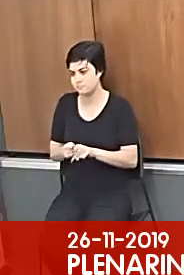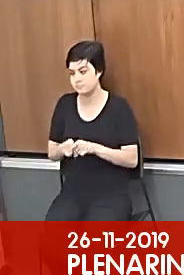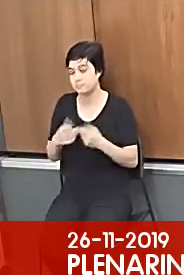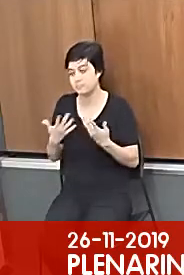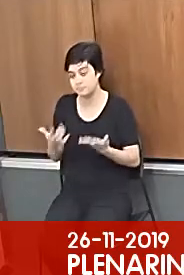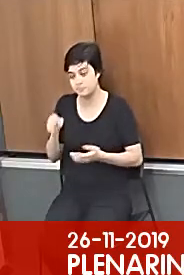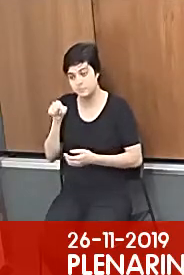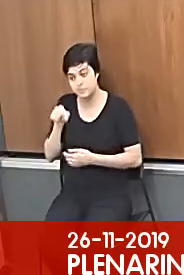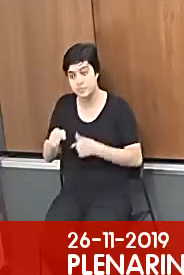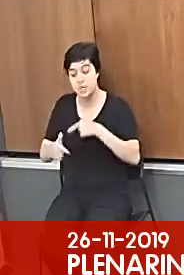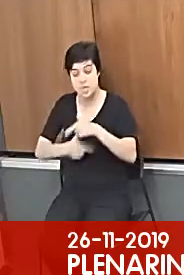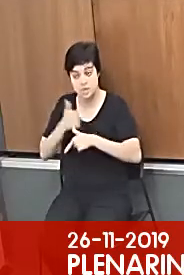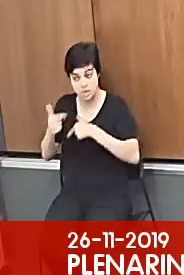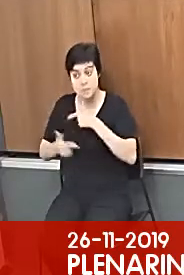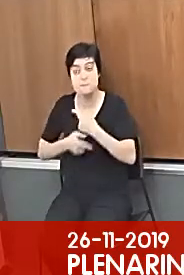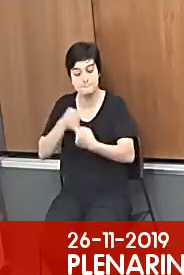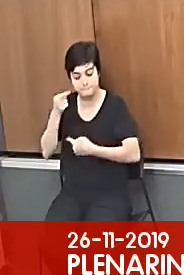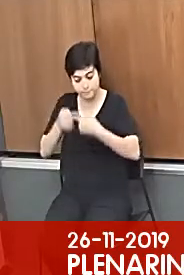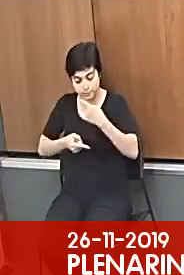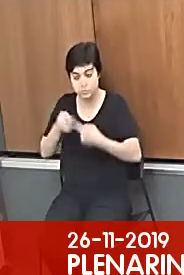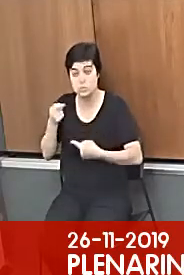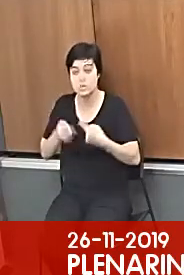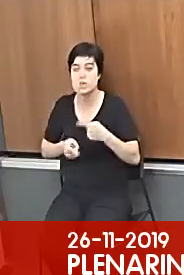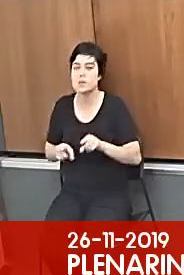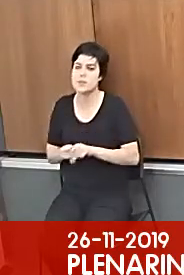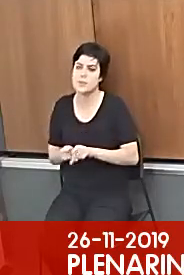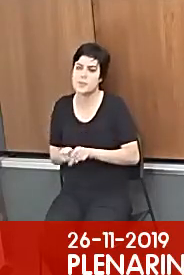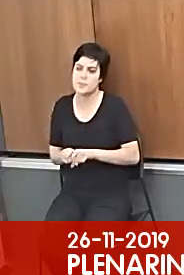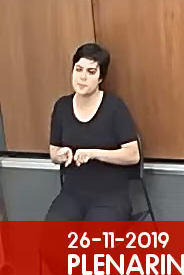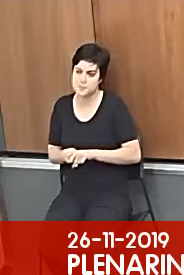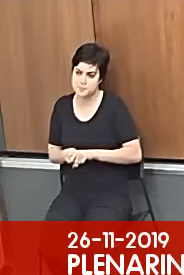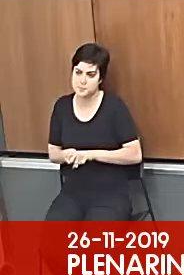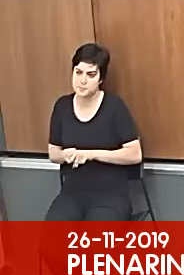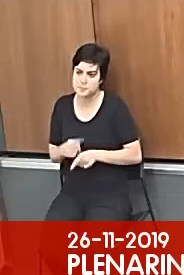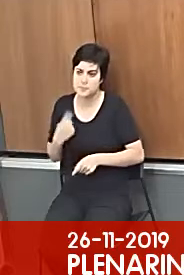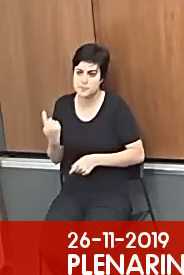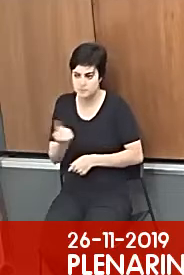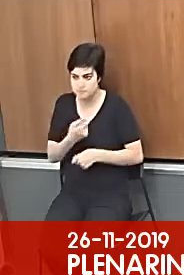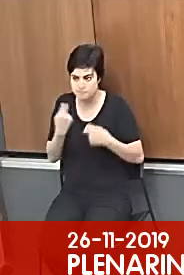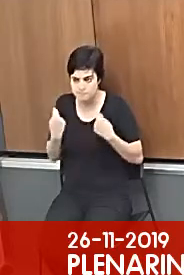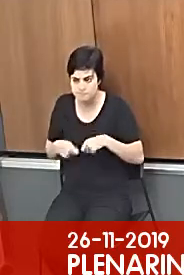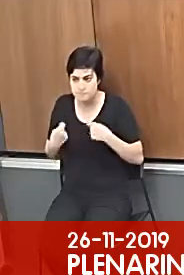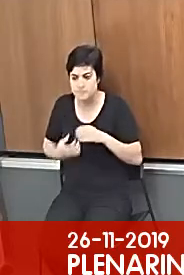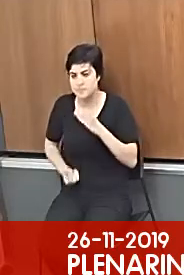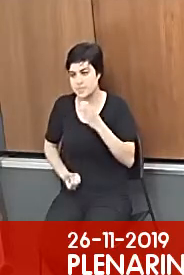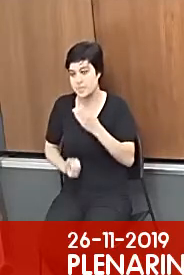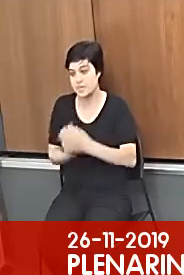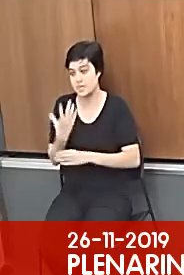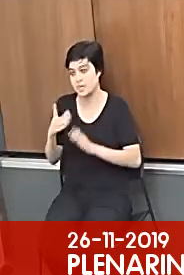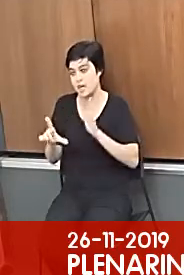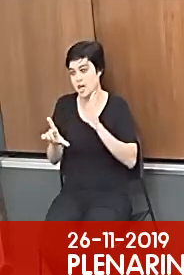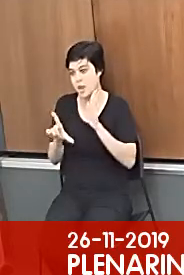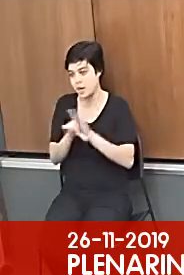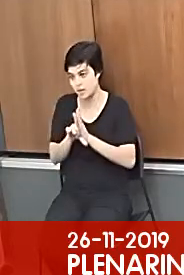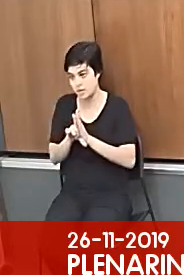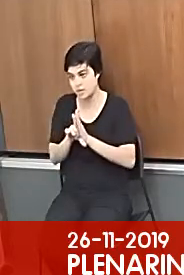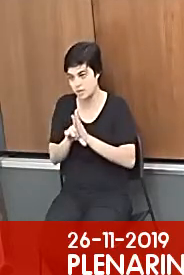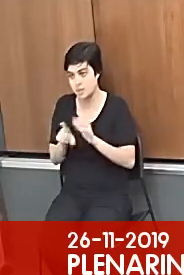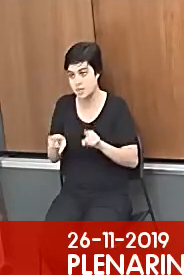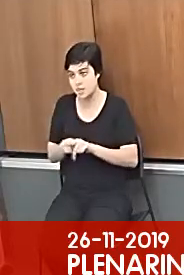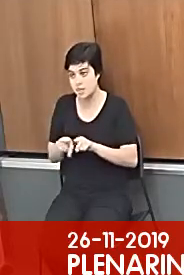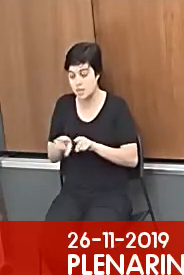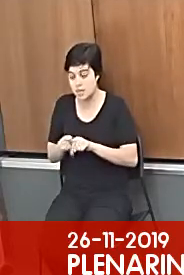o trabalho, é um trabalho político, e temos que tomar o nosso passo a isso. Vamos criar a lei. E o resto, a